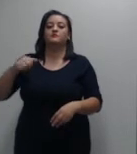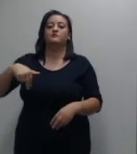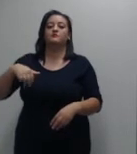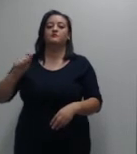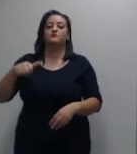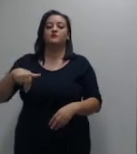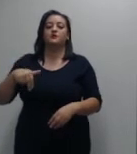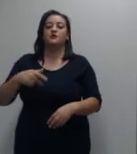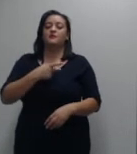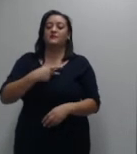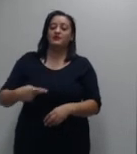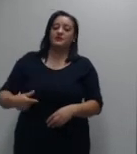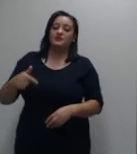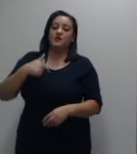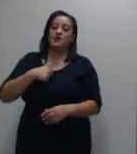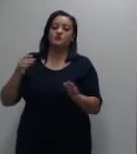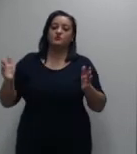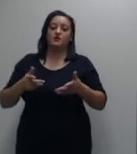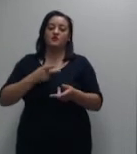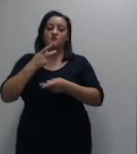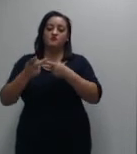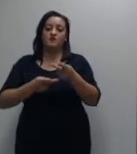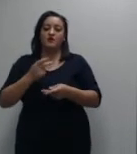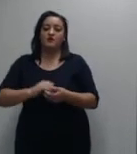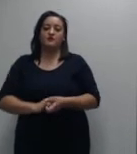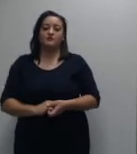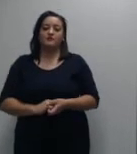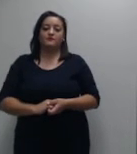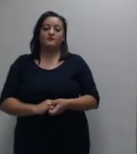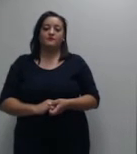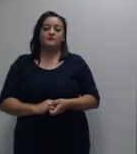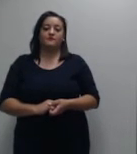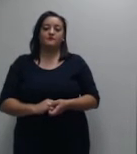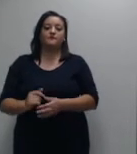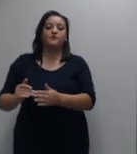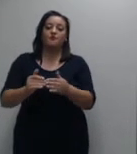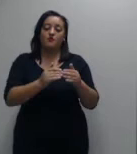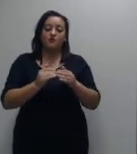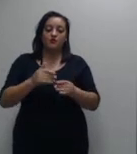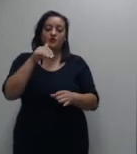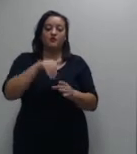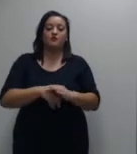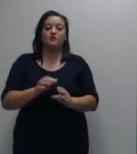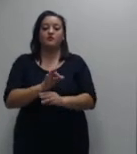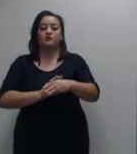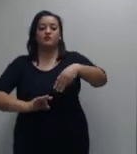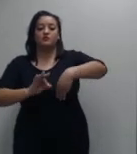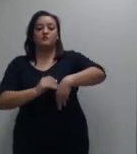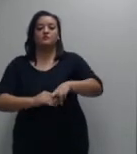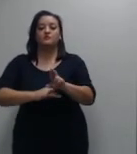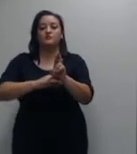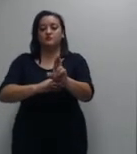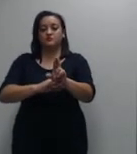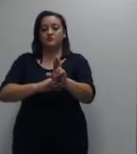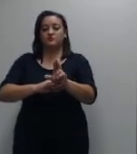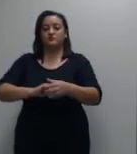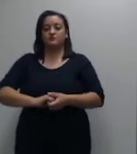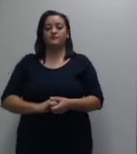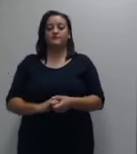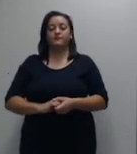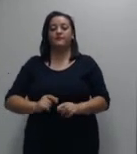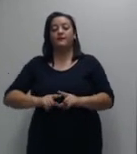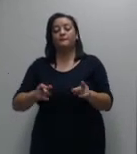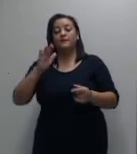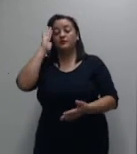Presidente eu já adianto que vou vou acompanhar o voto do eminente relator mas